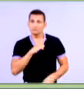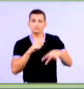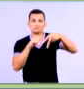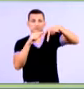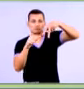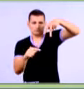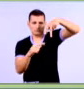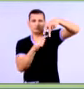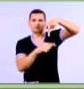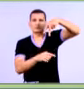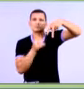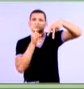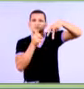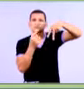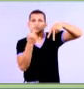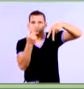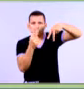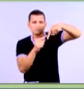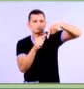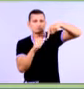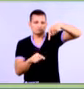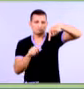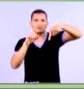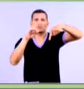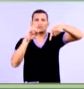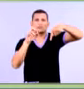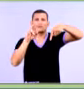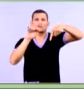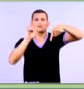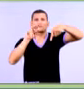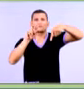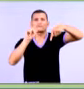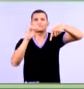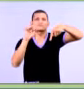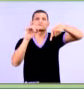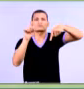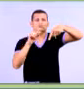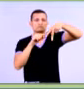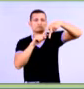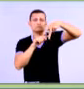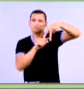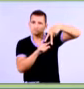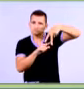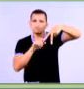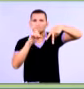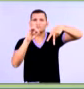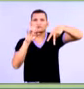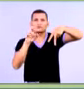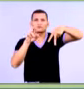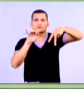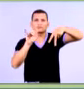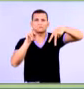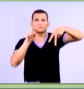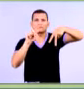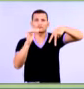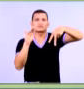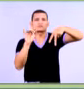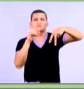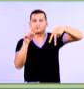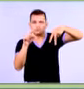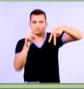tendo um filho já eu posso dizer que ele é nó de derivação. Não são nós folhas, tem um ou